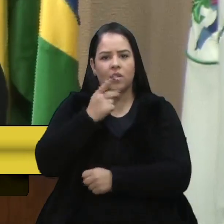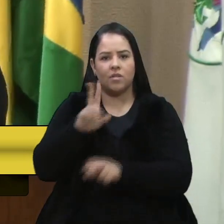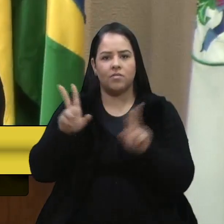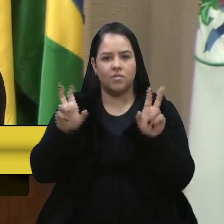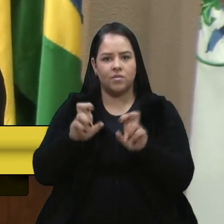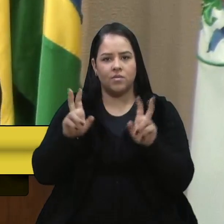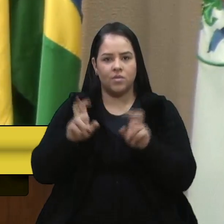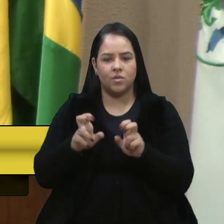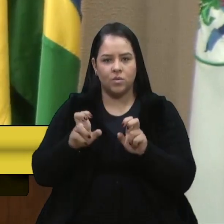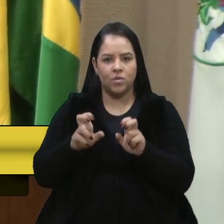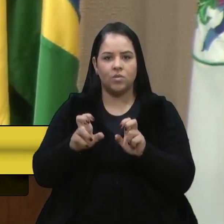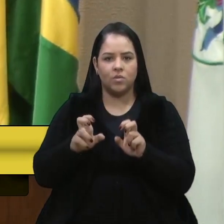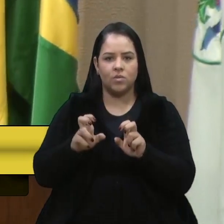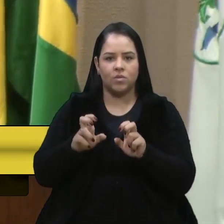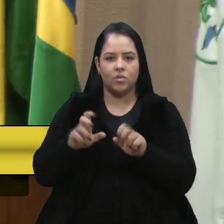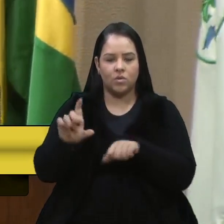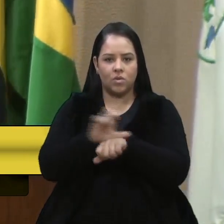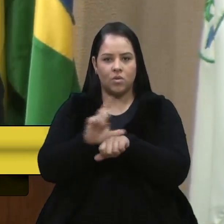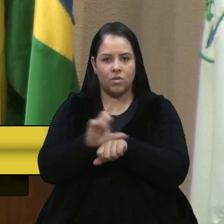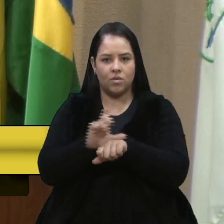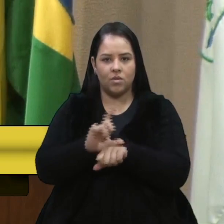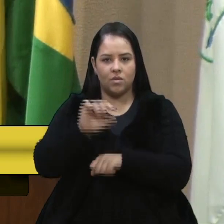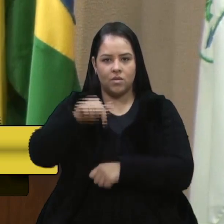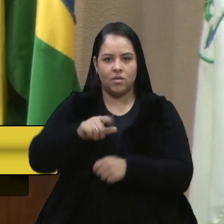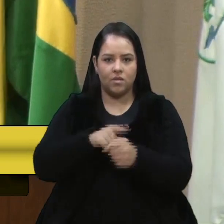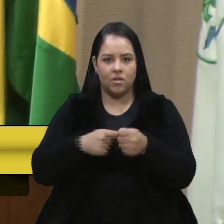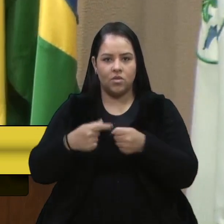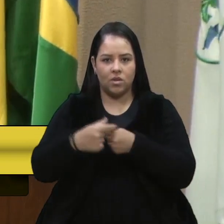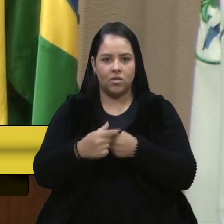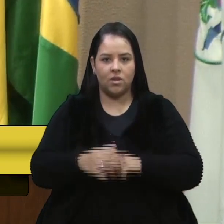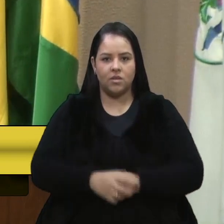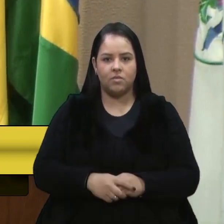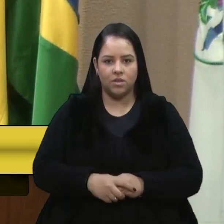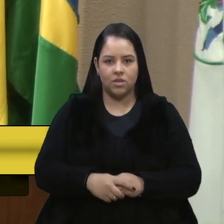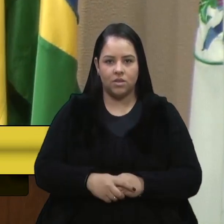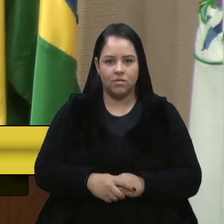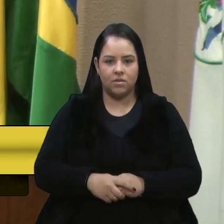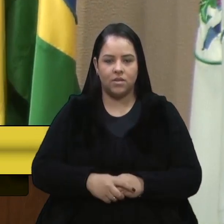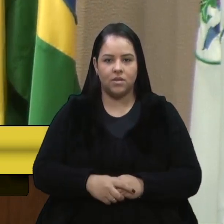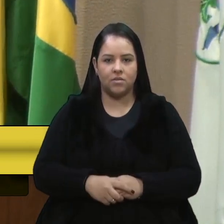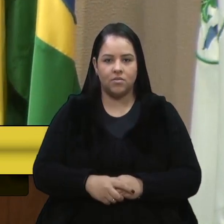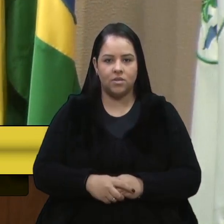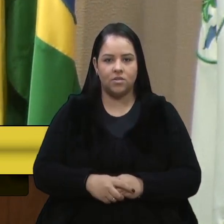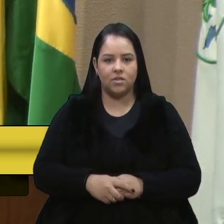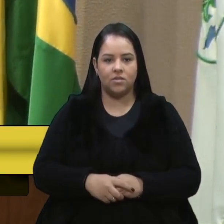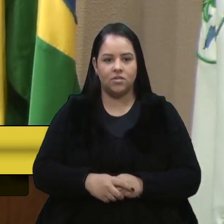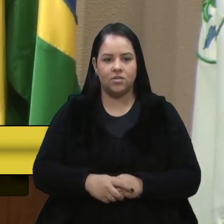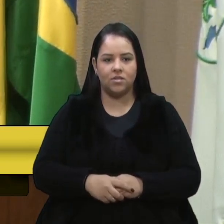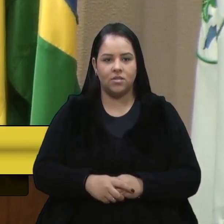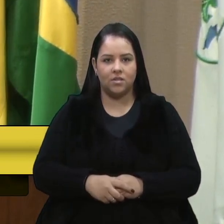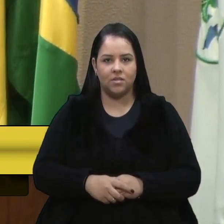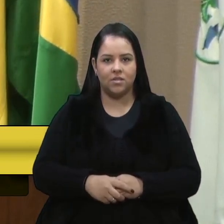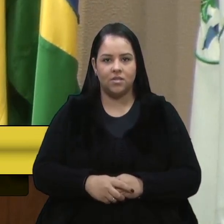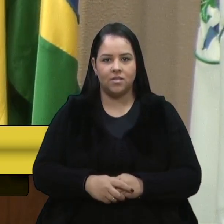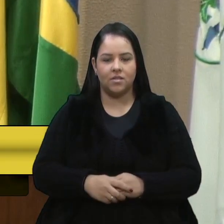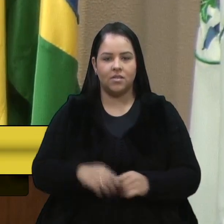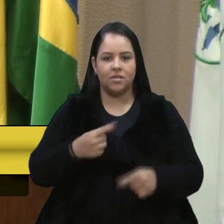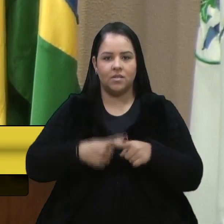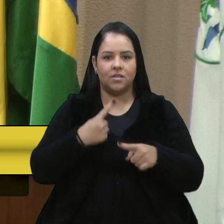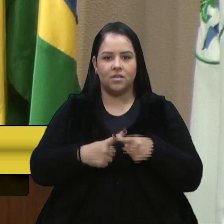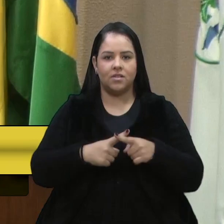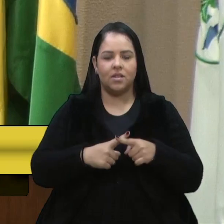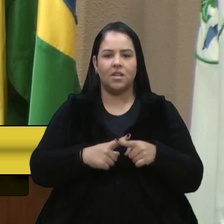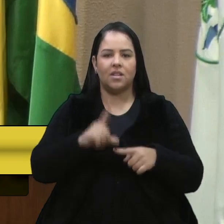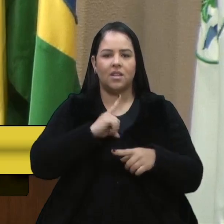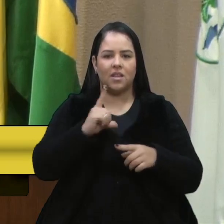comércio ambulante aqui da nossa cidade. Então, antes de falar propriamente dito do que foi debatido, de qual que é a